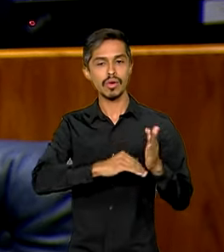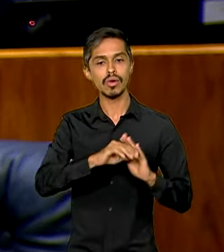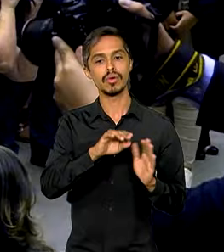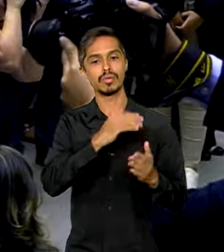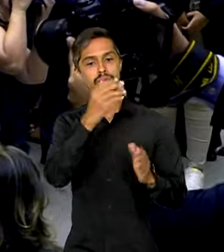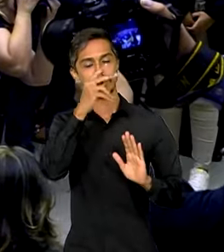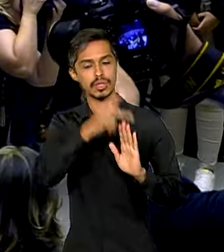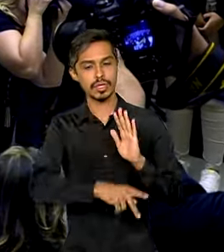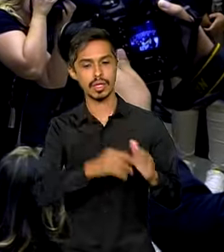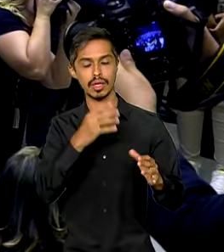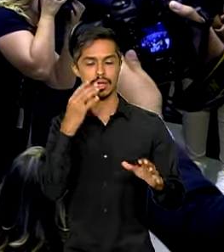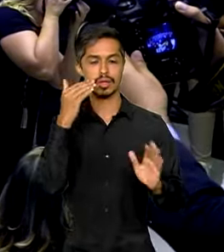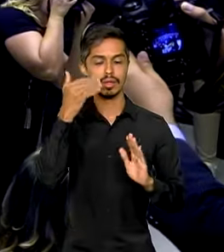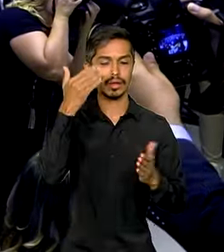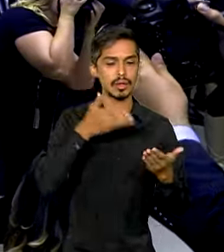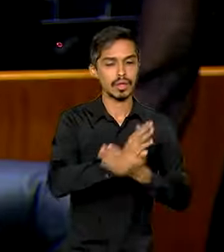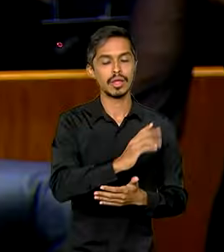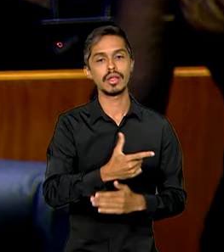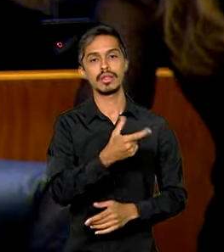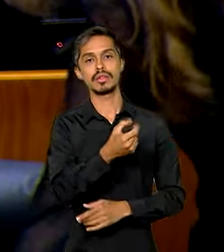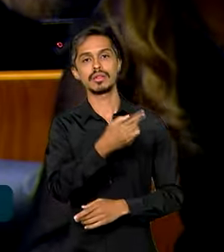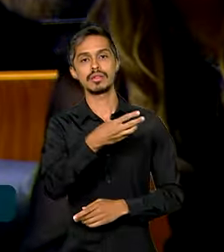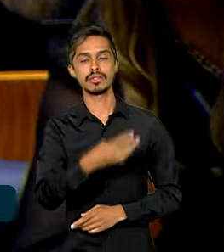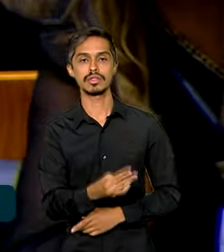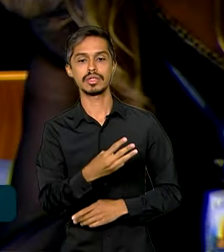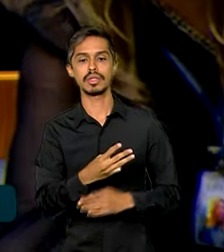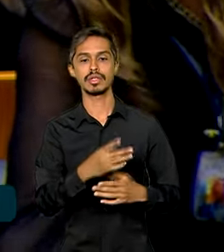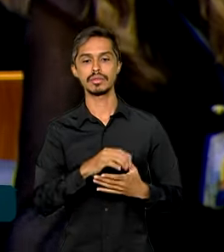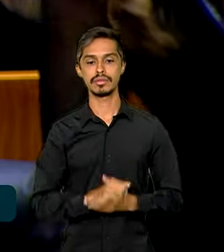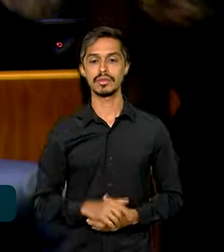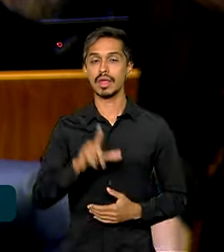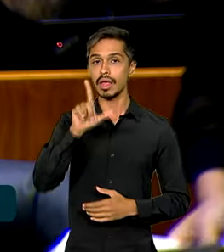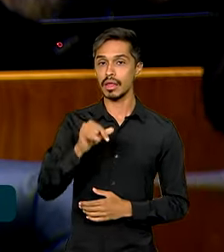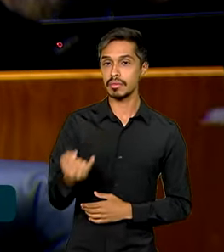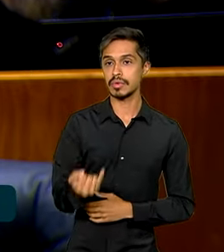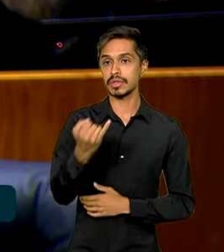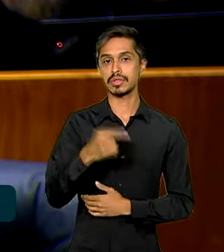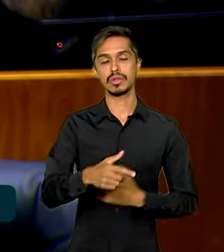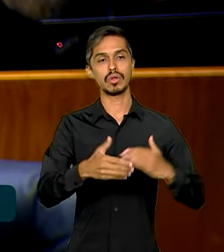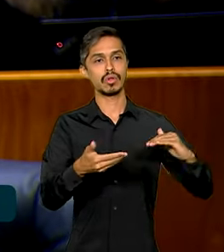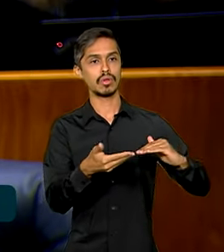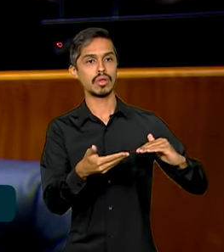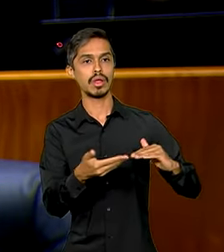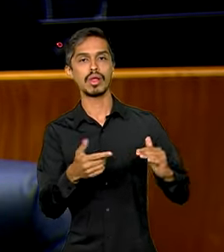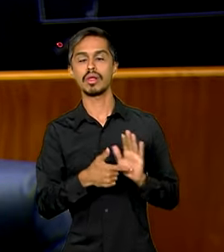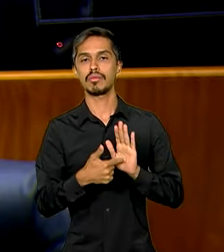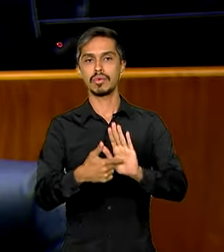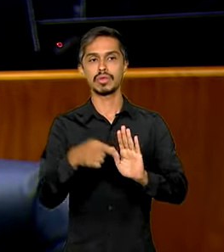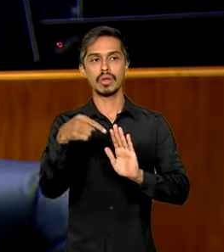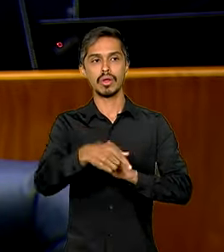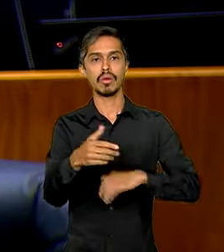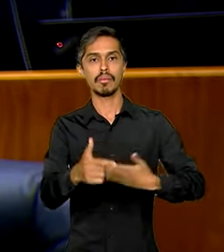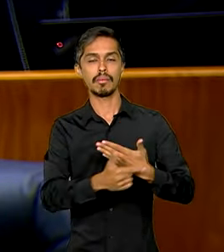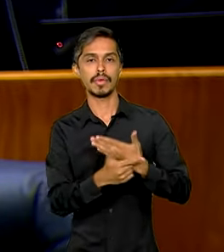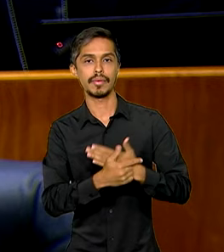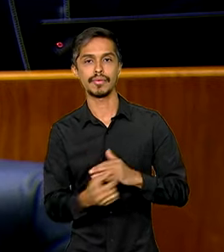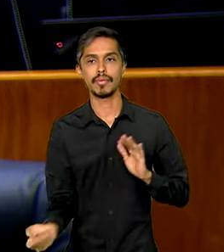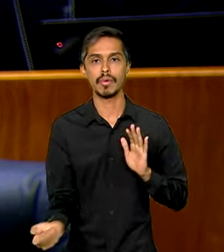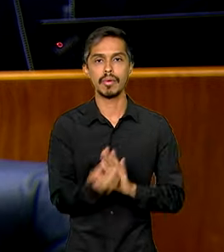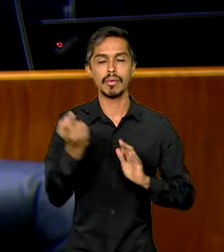casas em 2023 importantíssimo destacar o papel do congresso nacional o Marco